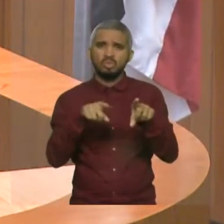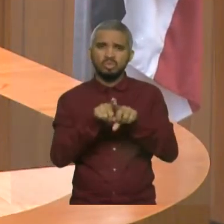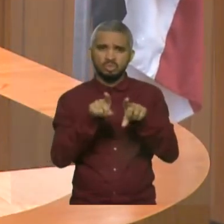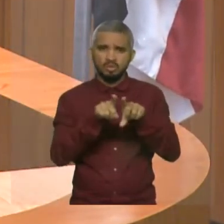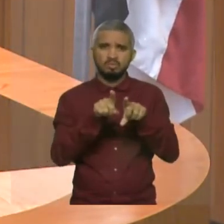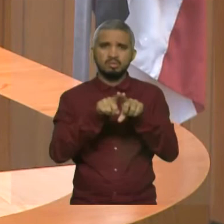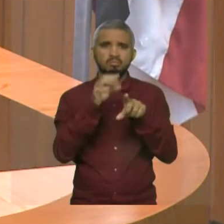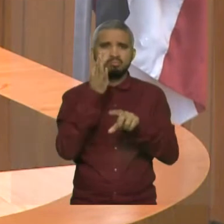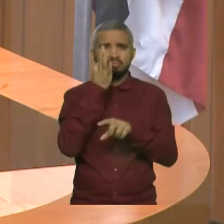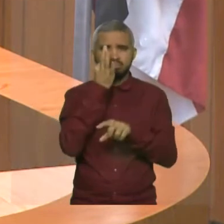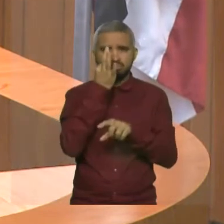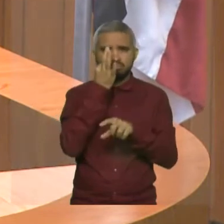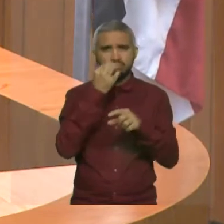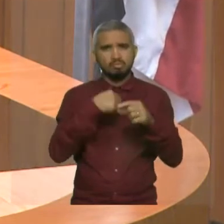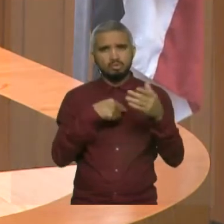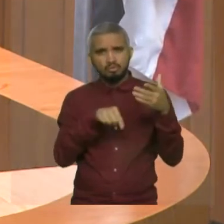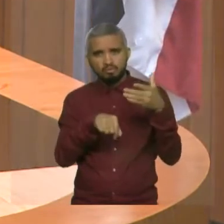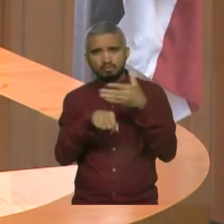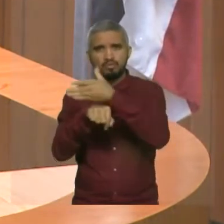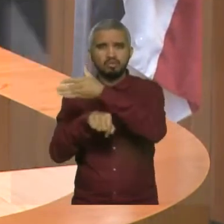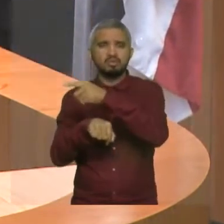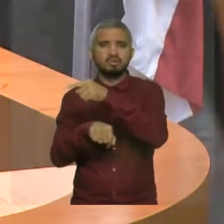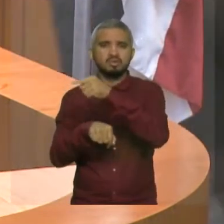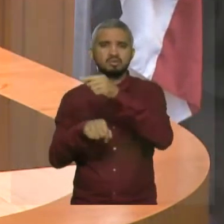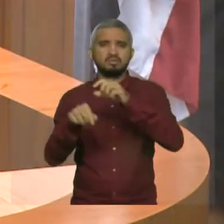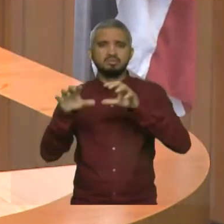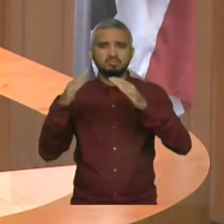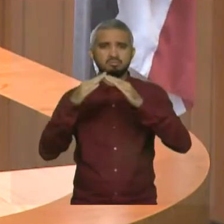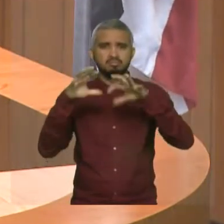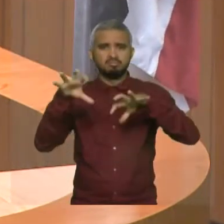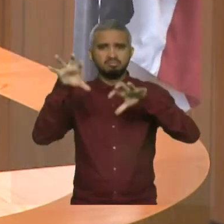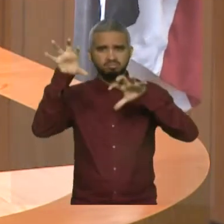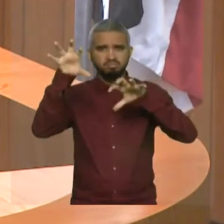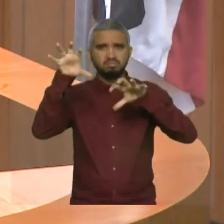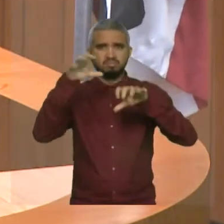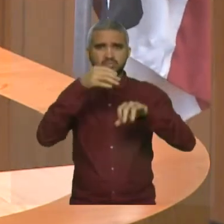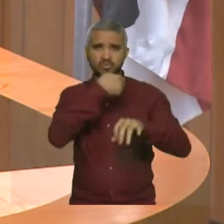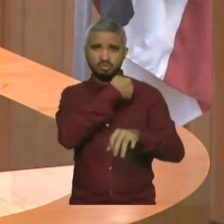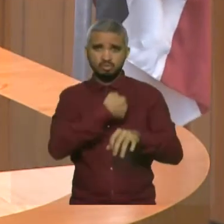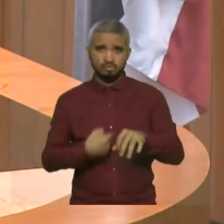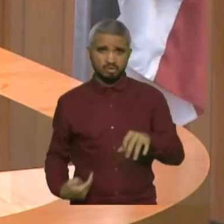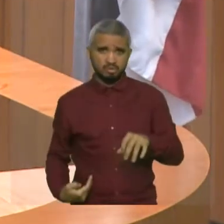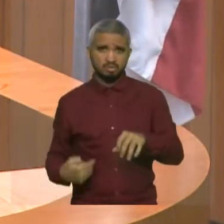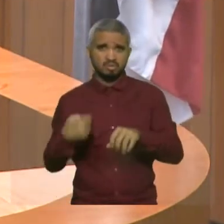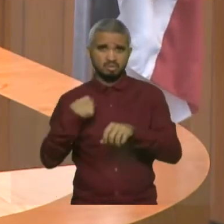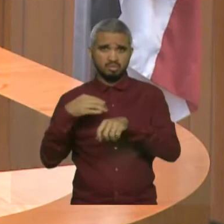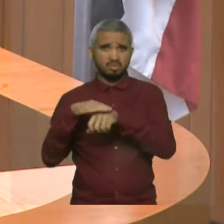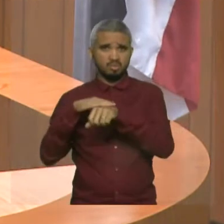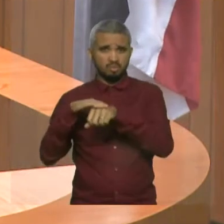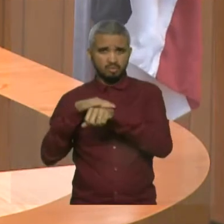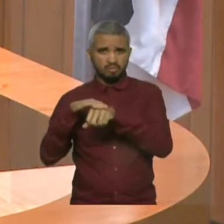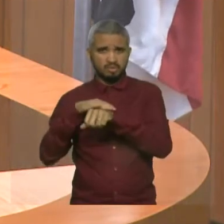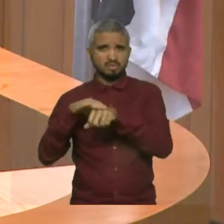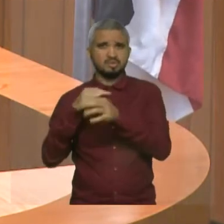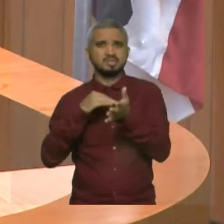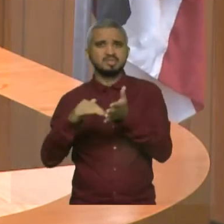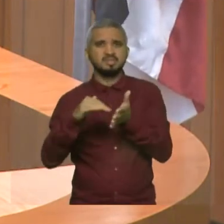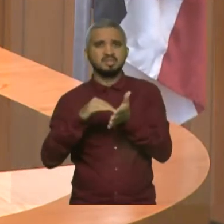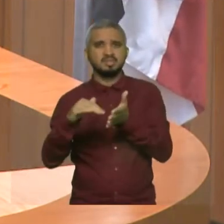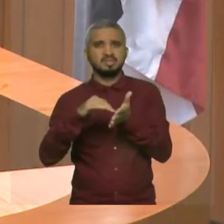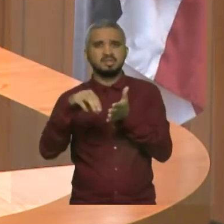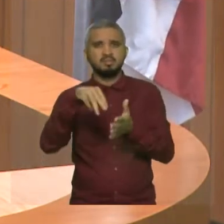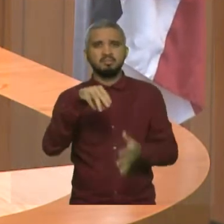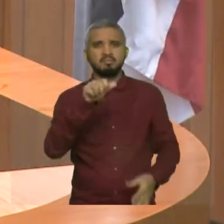tratar exatamente deste assunto com o secretário-chefe da Casa Civil, para levar até o governador, secretário Marcelo Tavares,